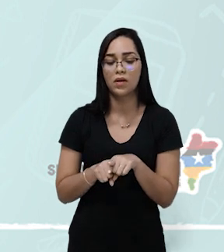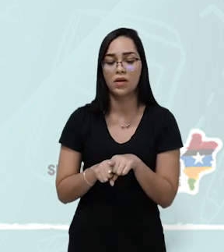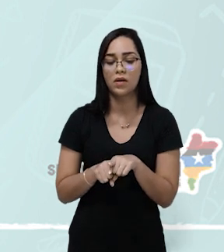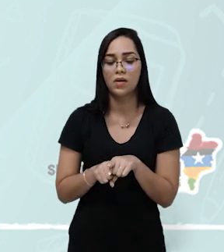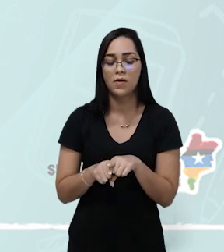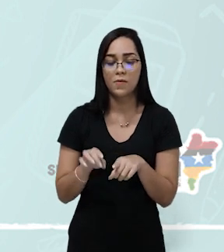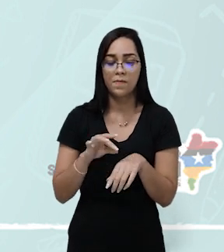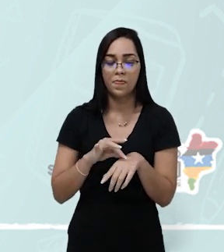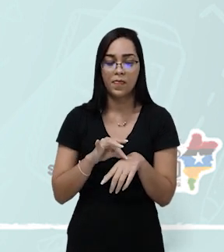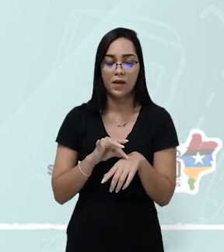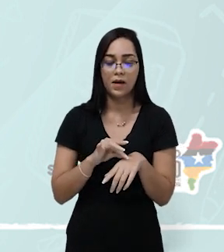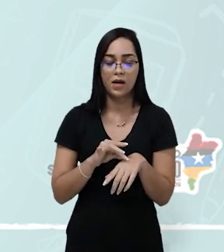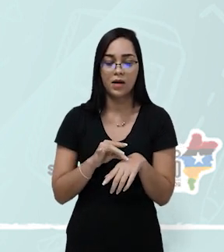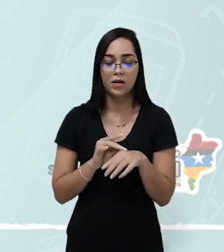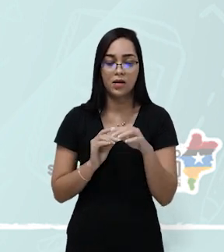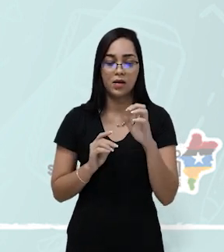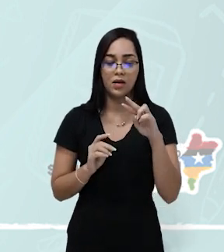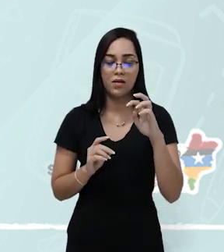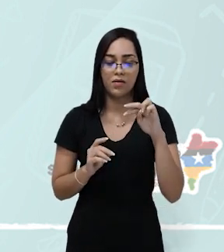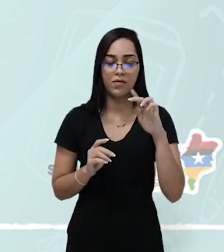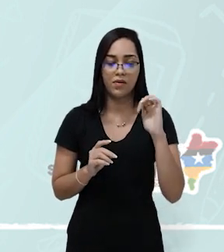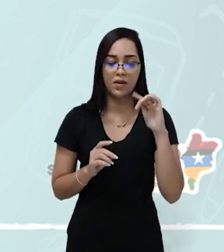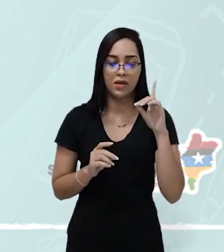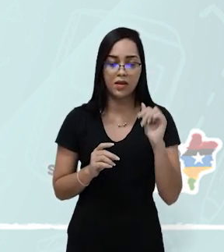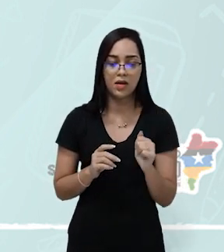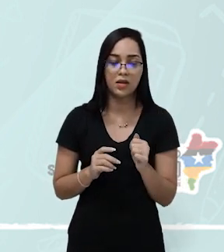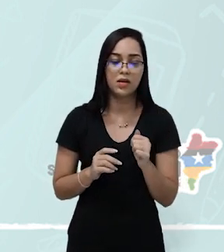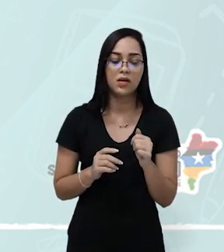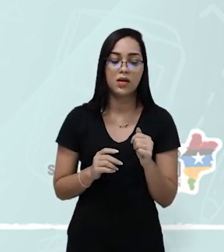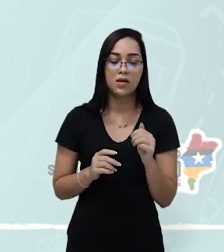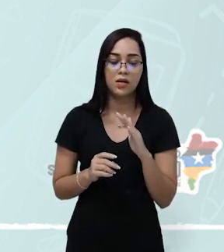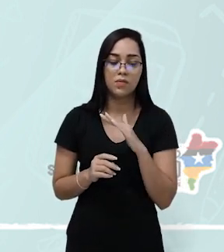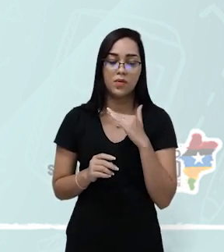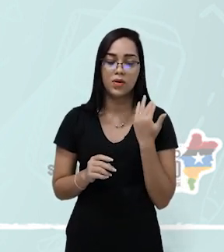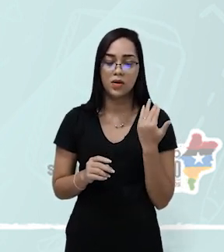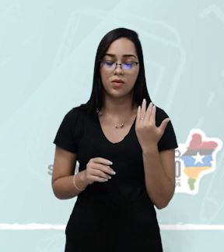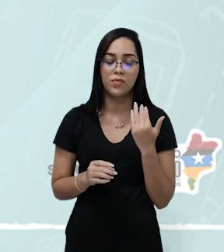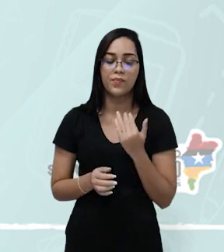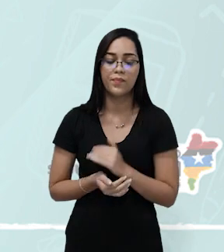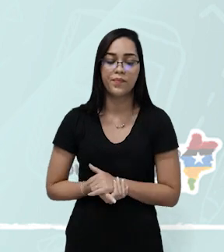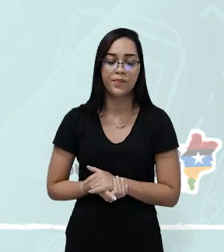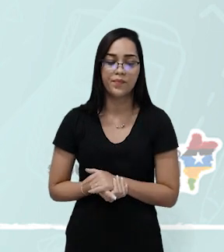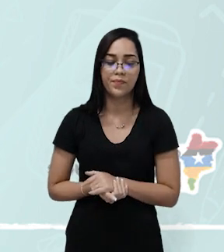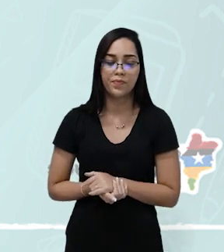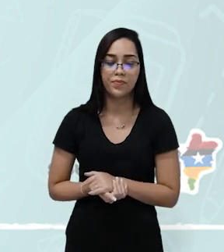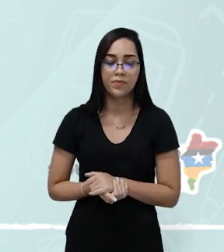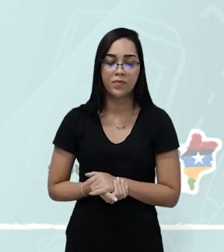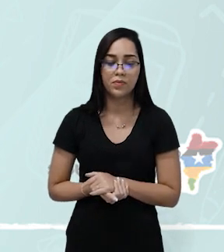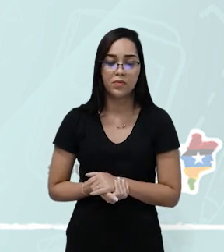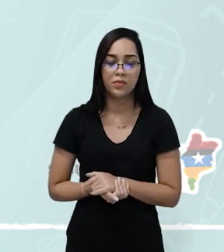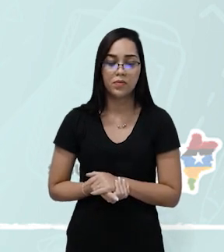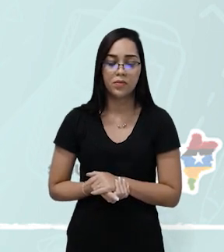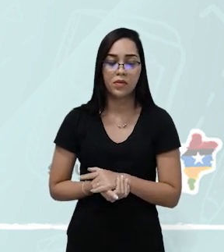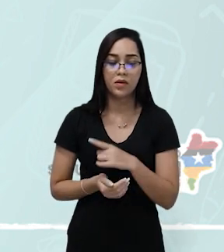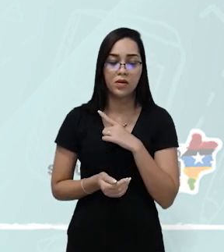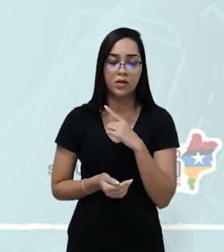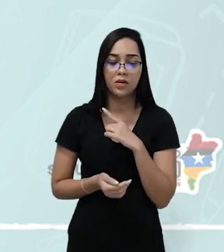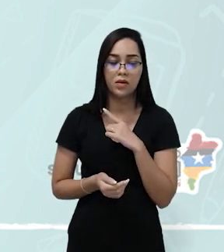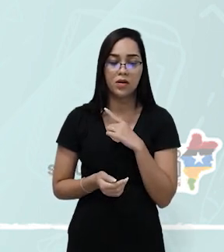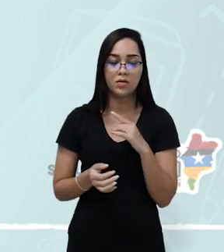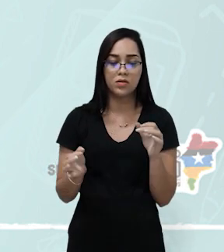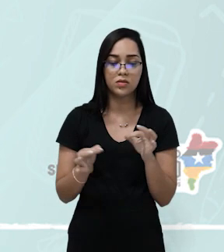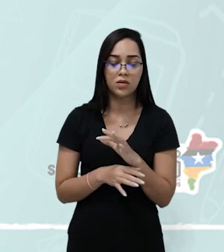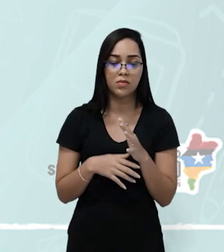os índios iriam devorar sua carne envenenada e acabariam morrendo. Esta seria a